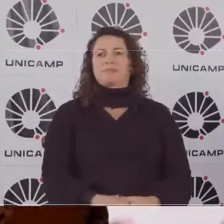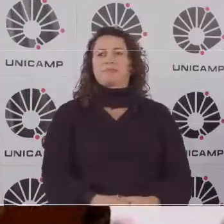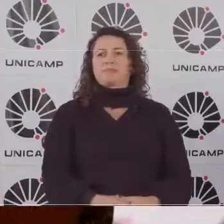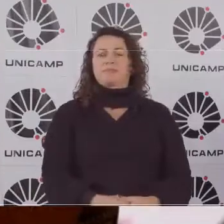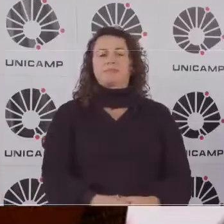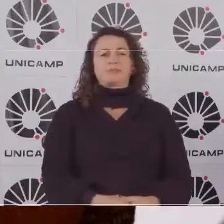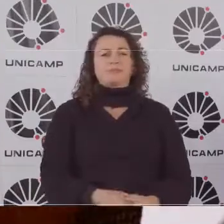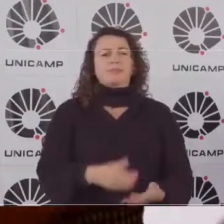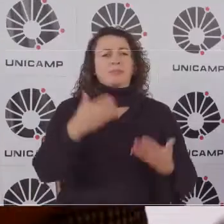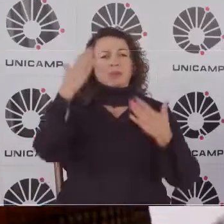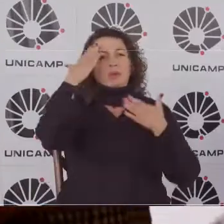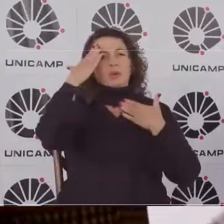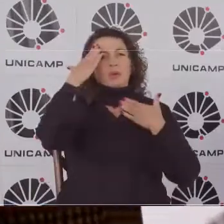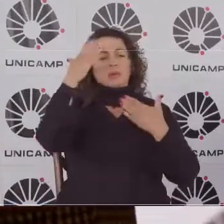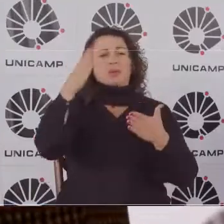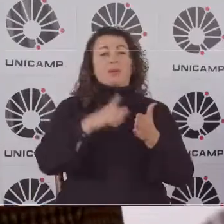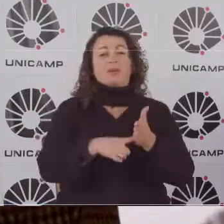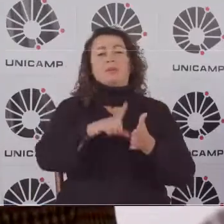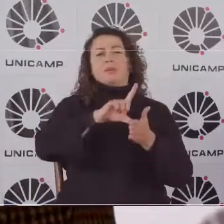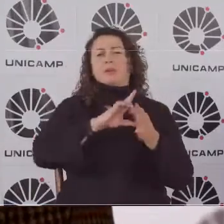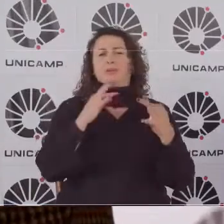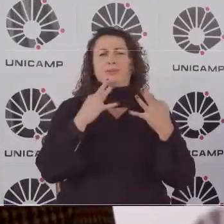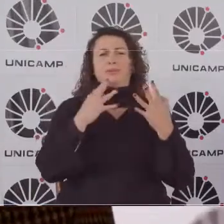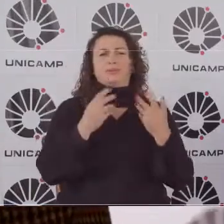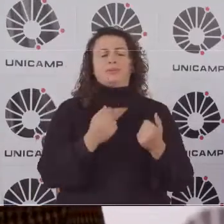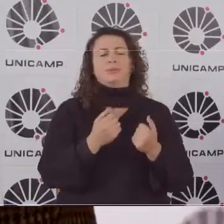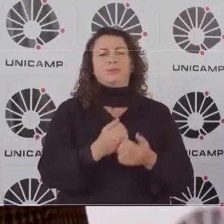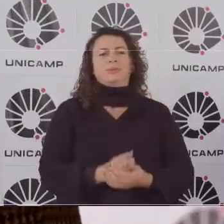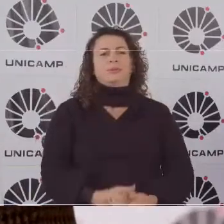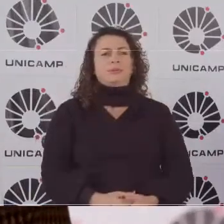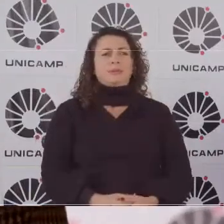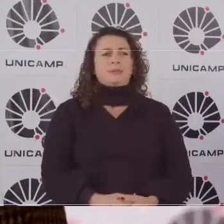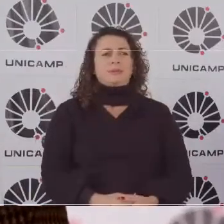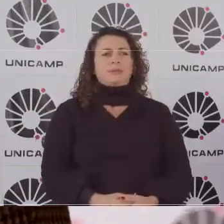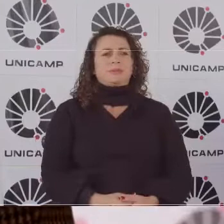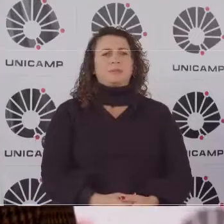e obrigado antes de mais nada